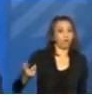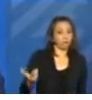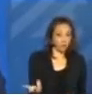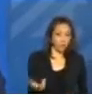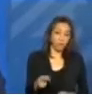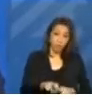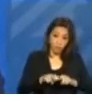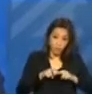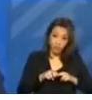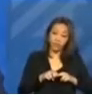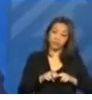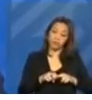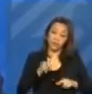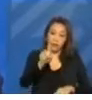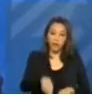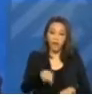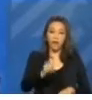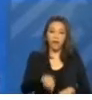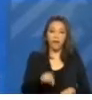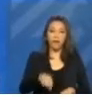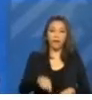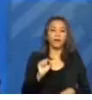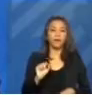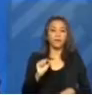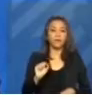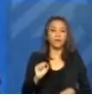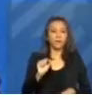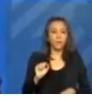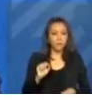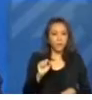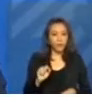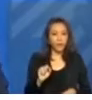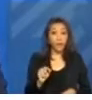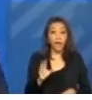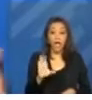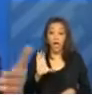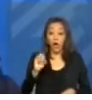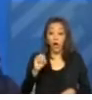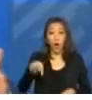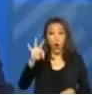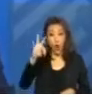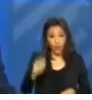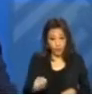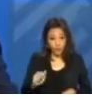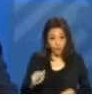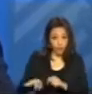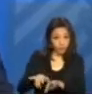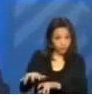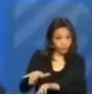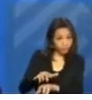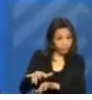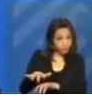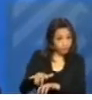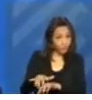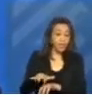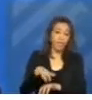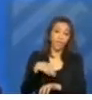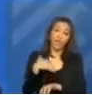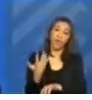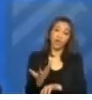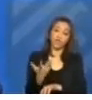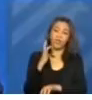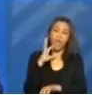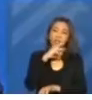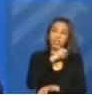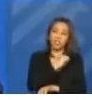ideal era o funcionamento das contas digitais. Mas nós optamos por não colocar nesse